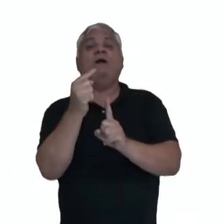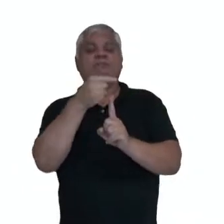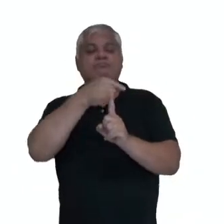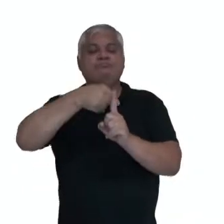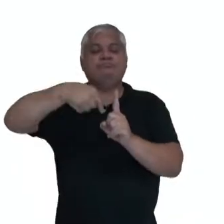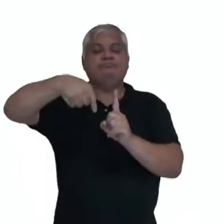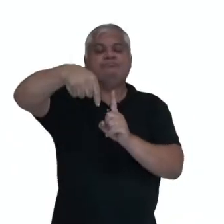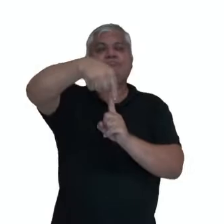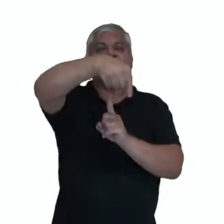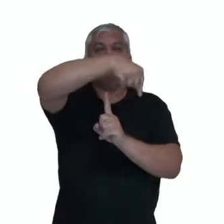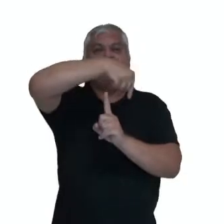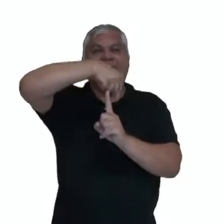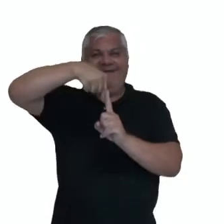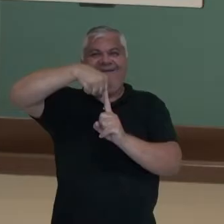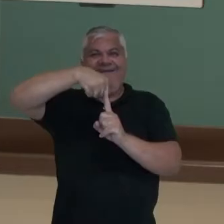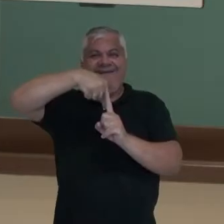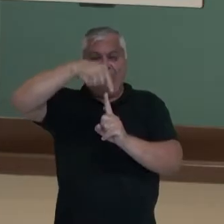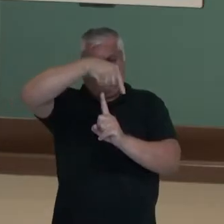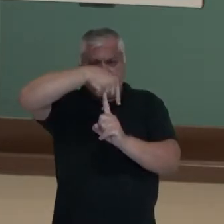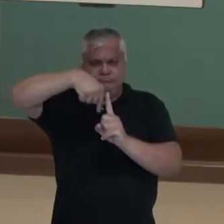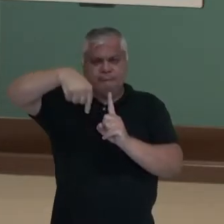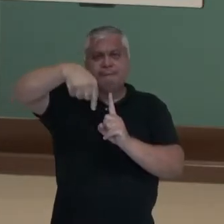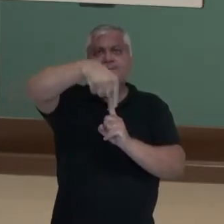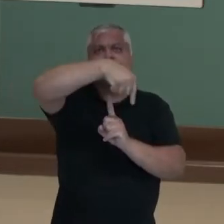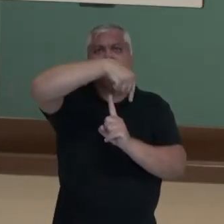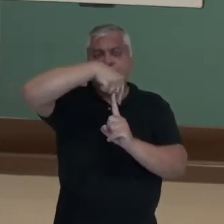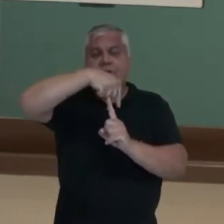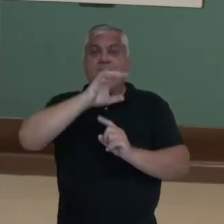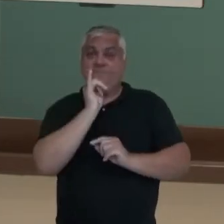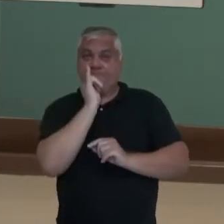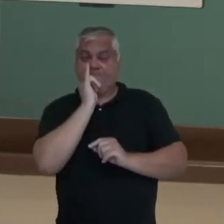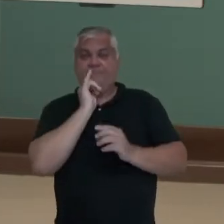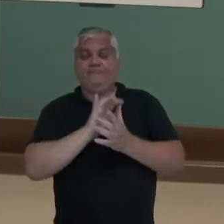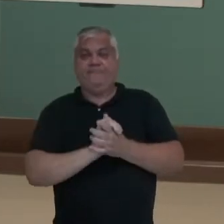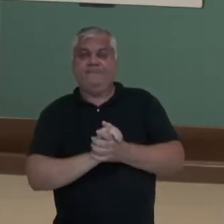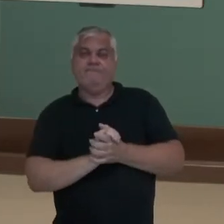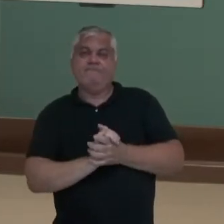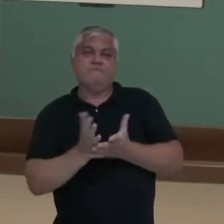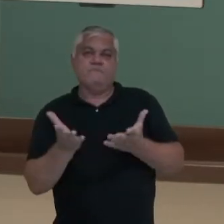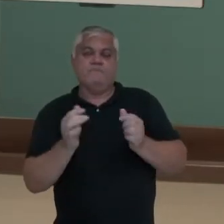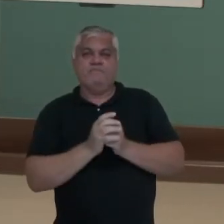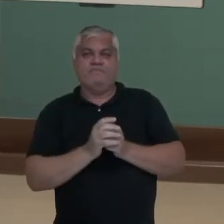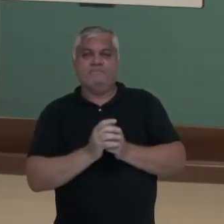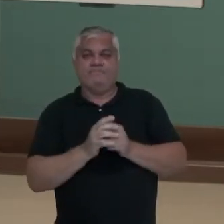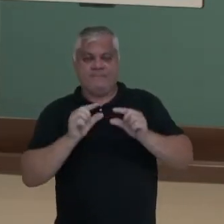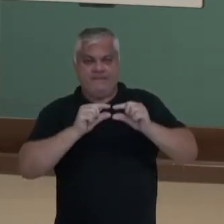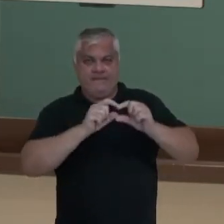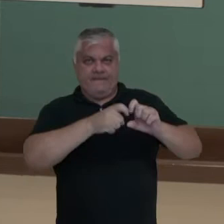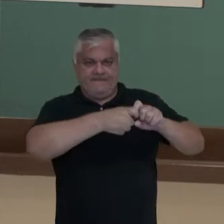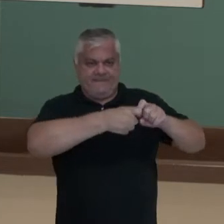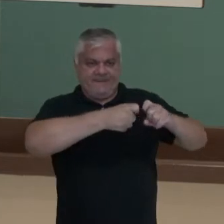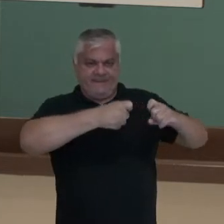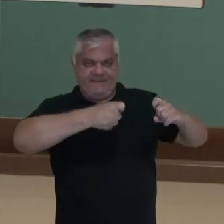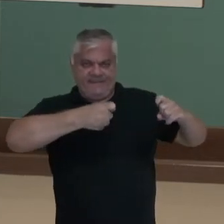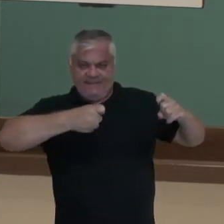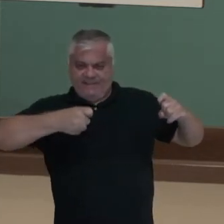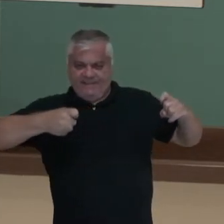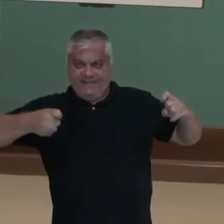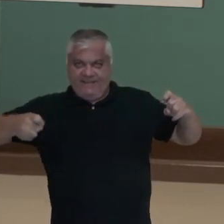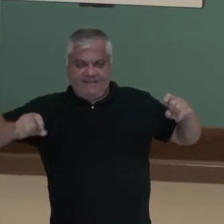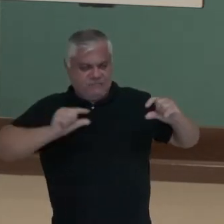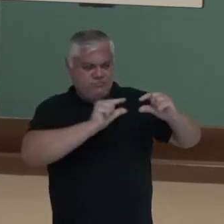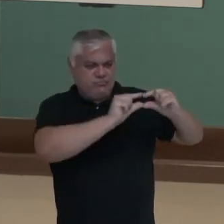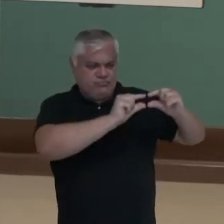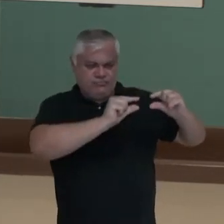da tora. Lembrando, por exemplo, eu pego no caso uma fita métrica, por exemplo, e eu vou